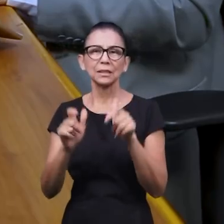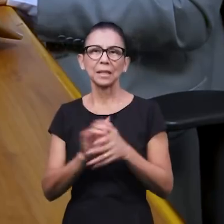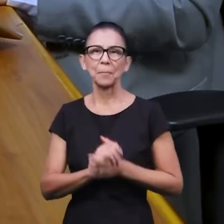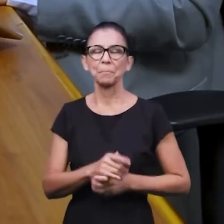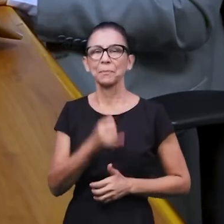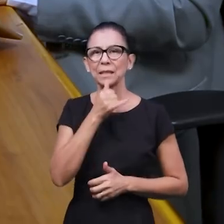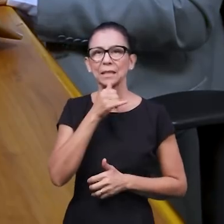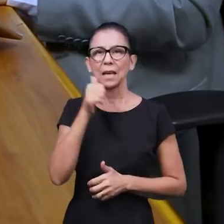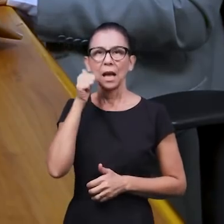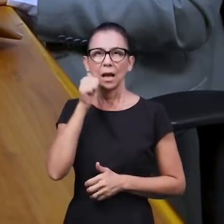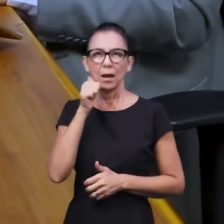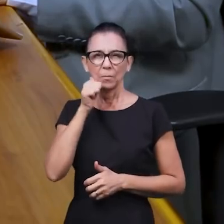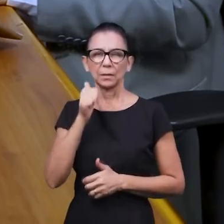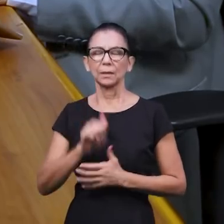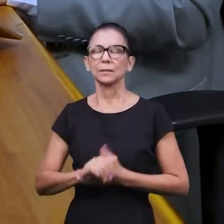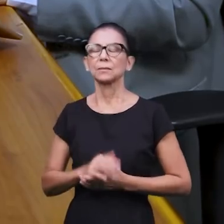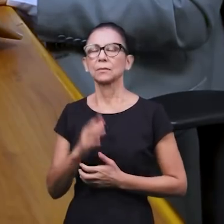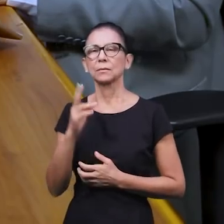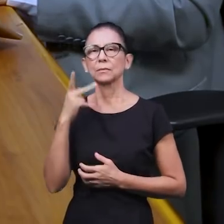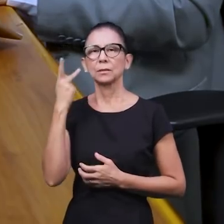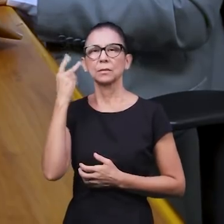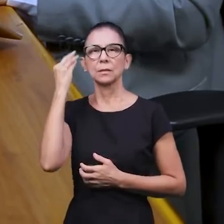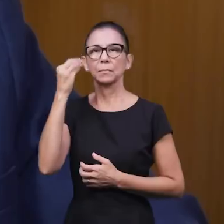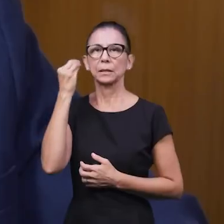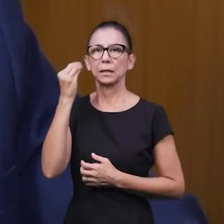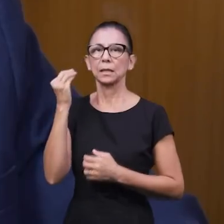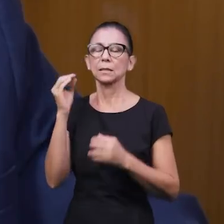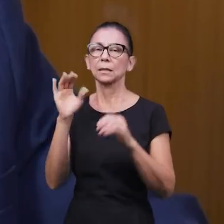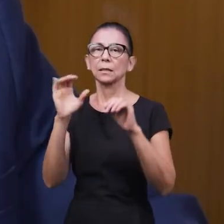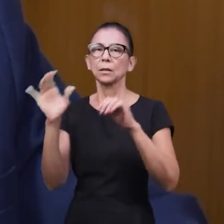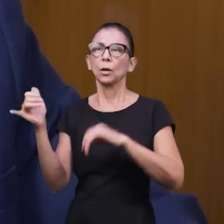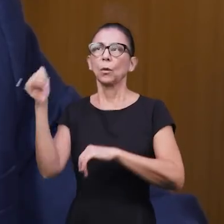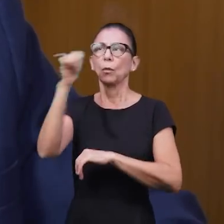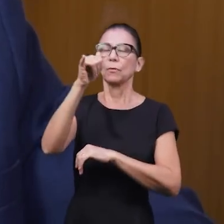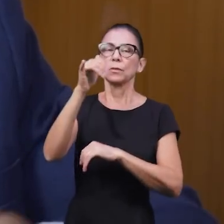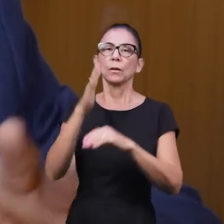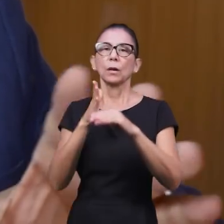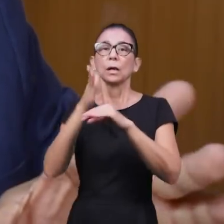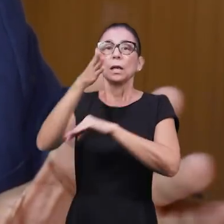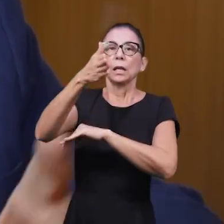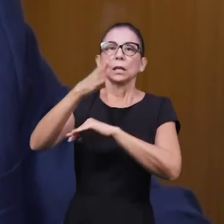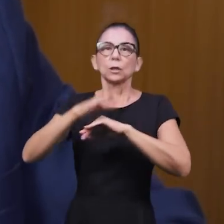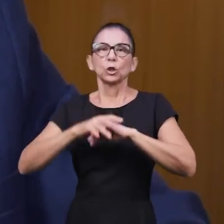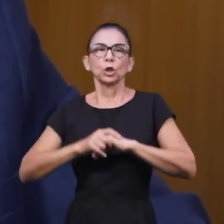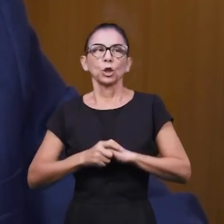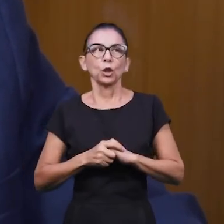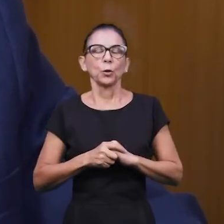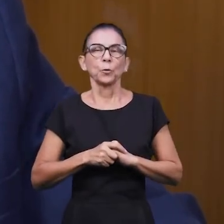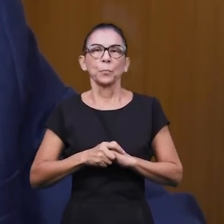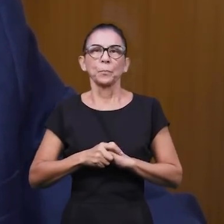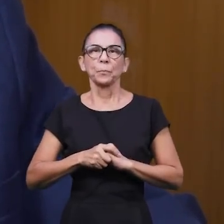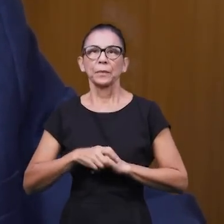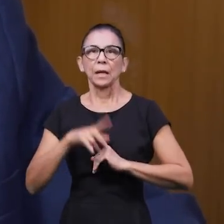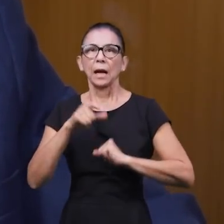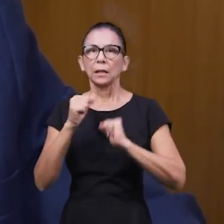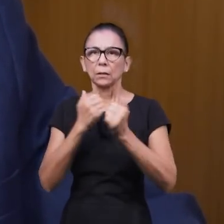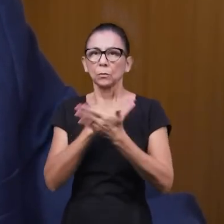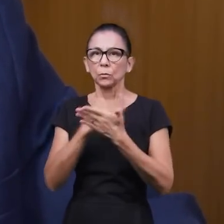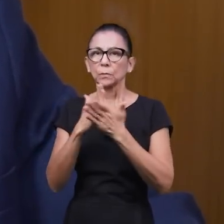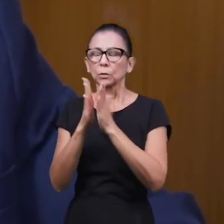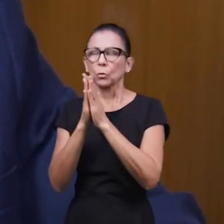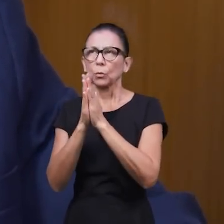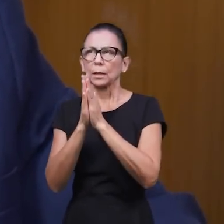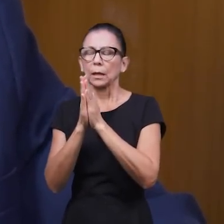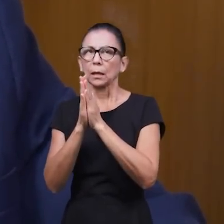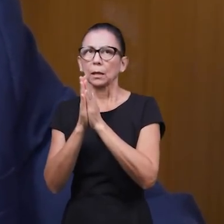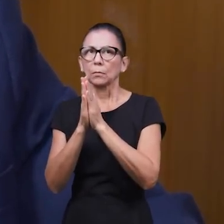estava no avião, entrou no avião e começou a orar ao Senhor. O avião já fechado, o Senhor falou, desce do avião.